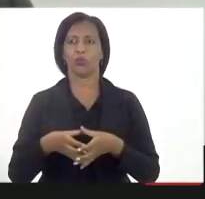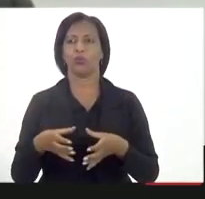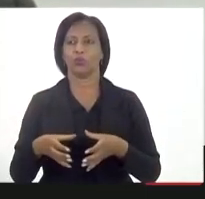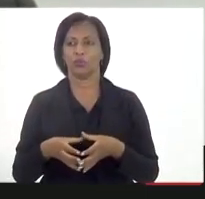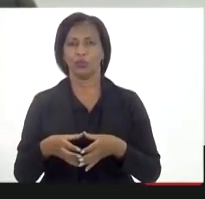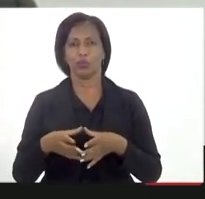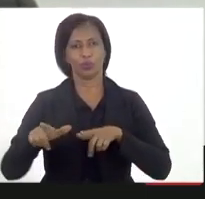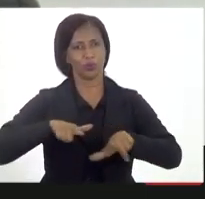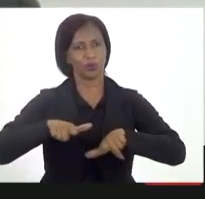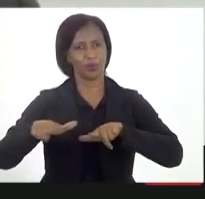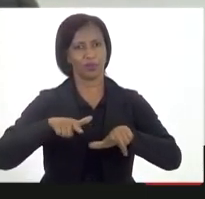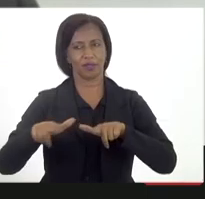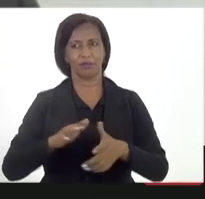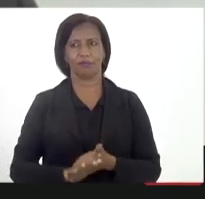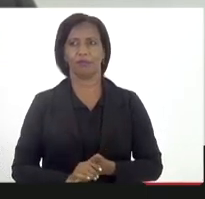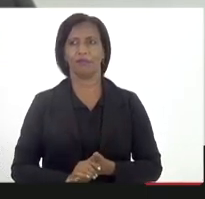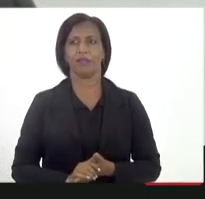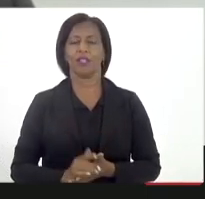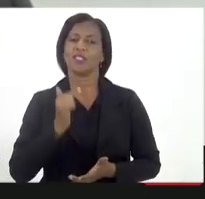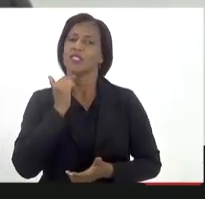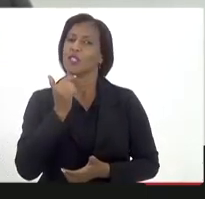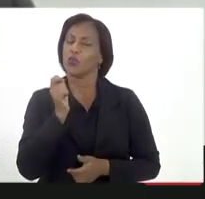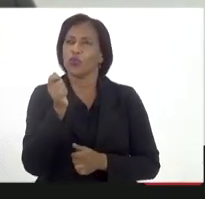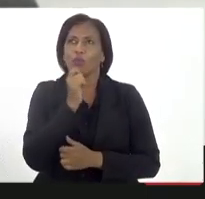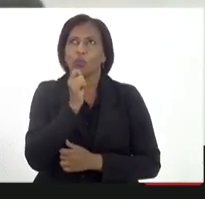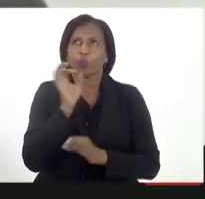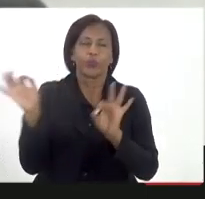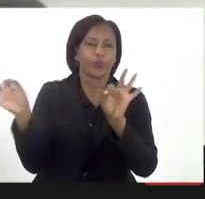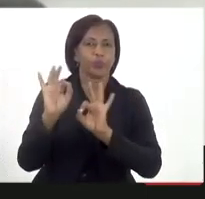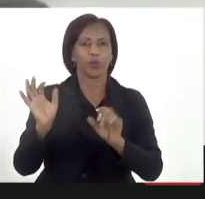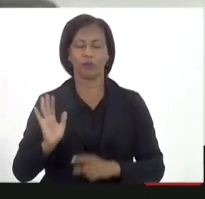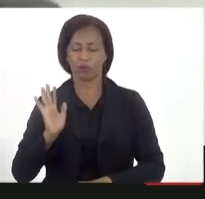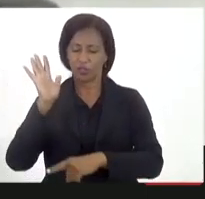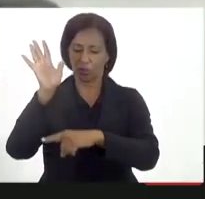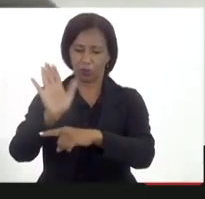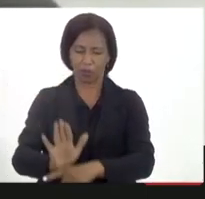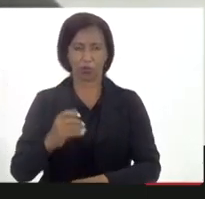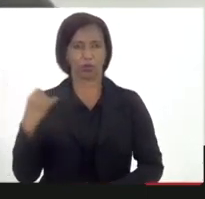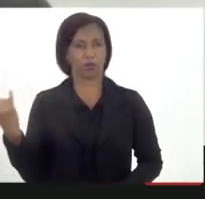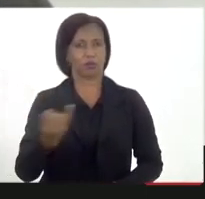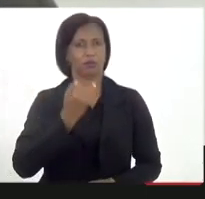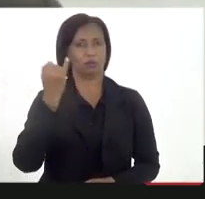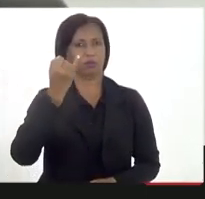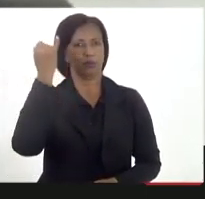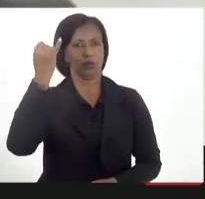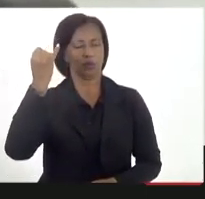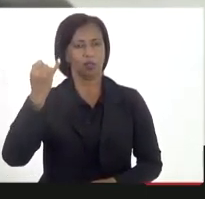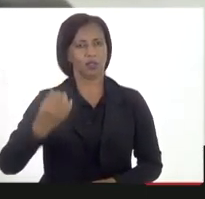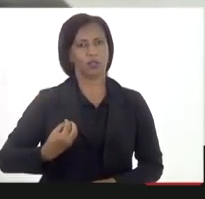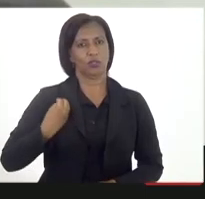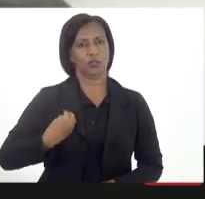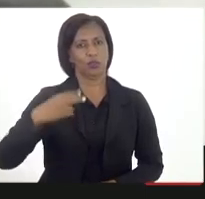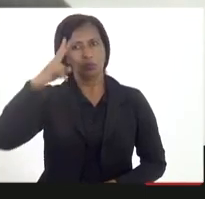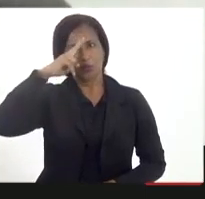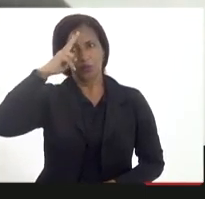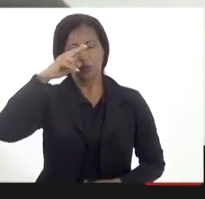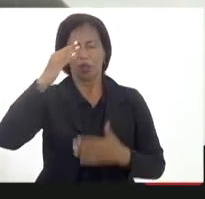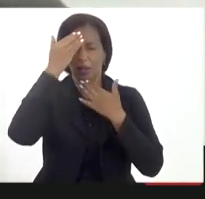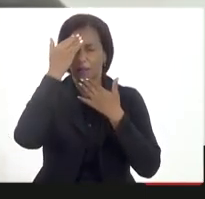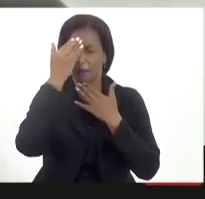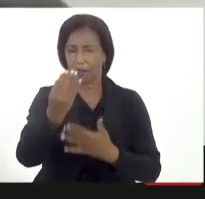de trabalho e Sem dúvida nenhuma vamos deixar aqui uma contribuição muito grande e um enviado por nosso estado do Rio de Janeiro